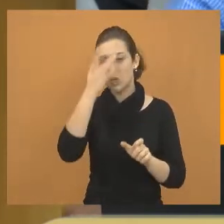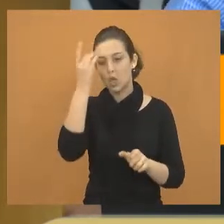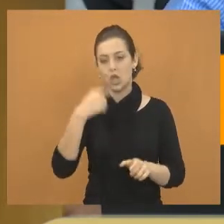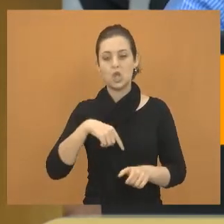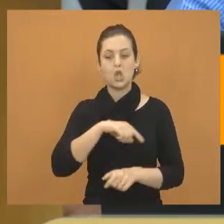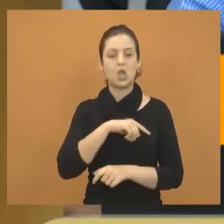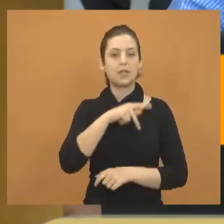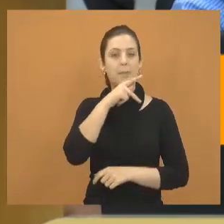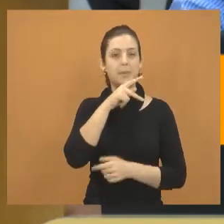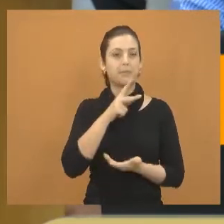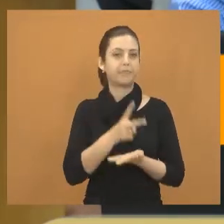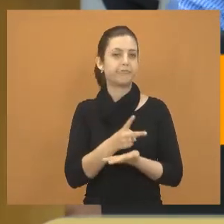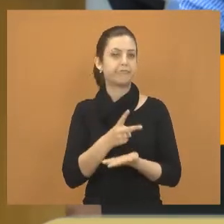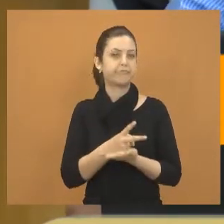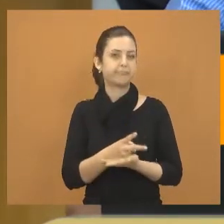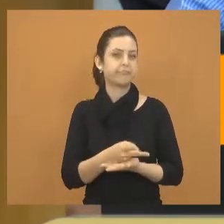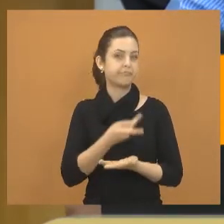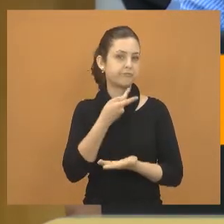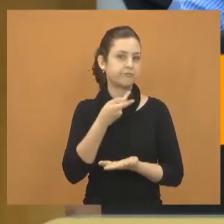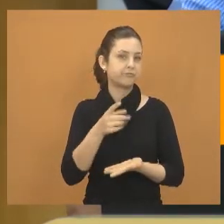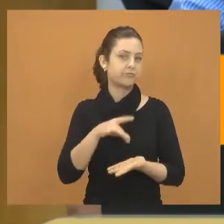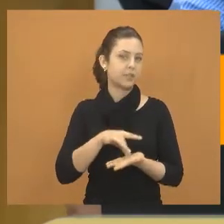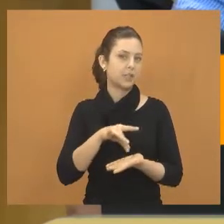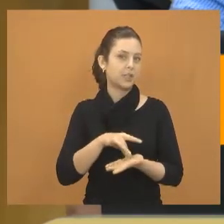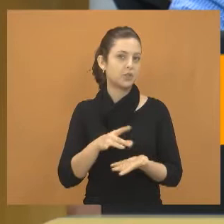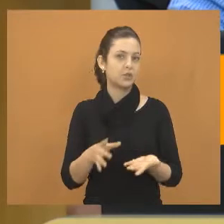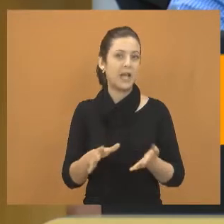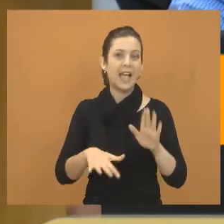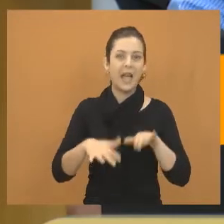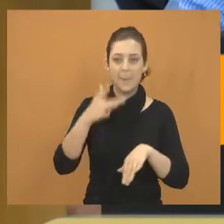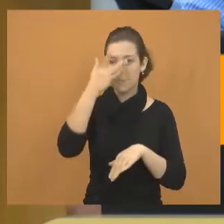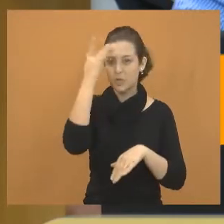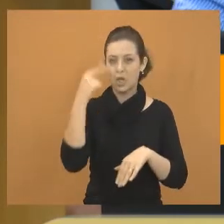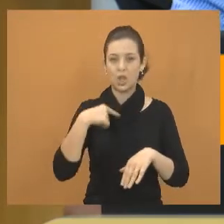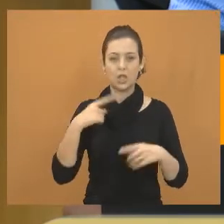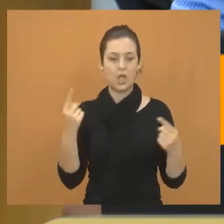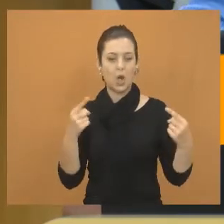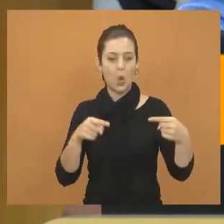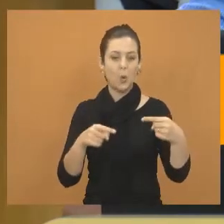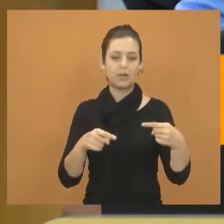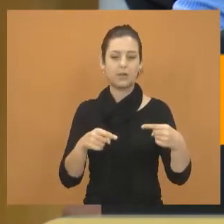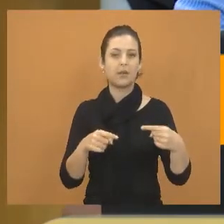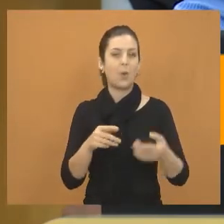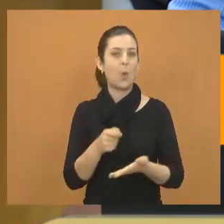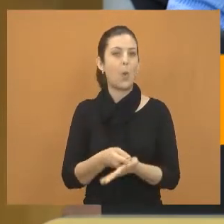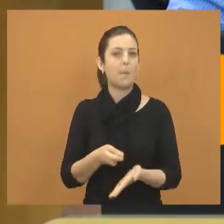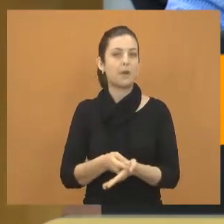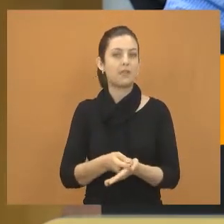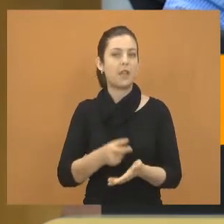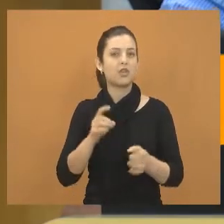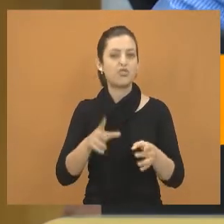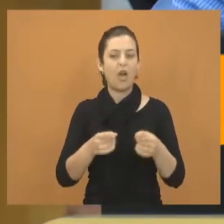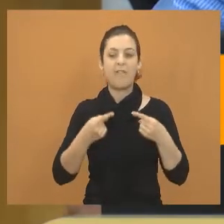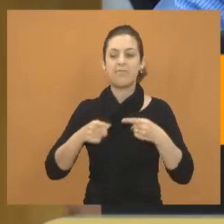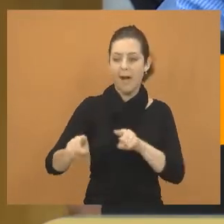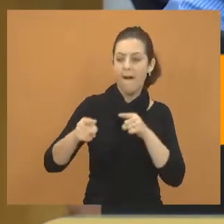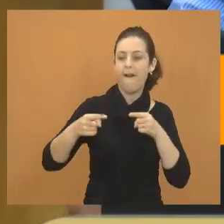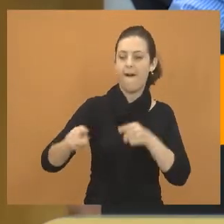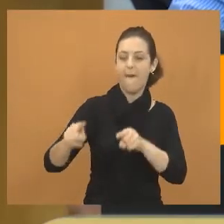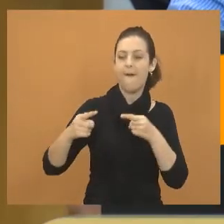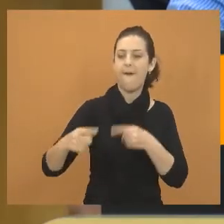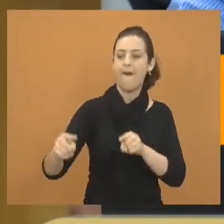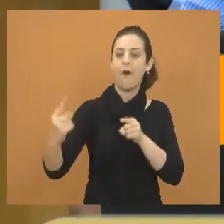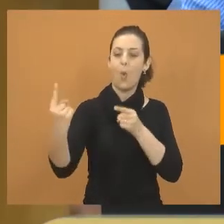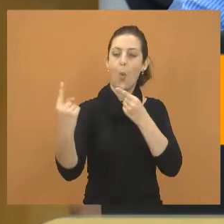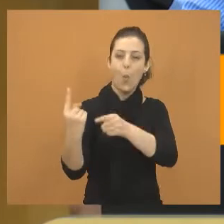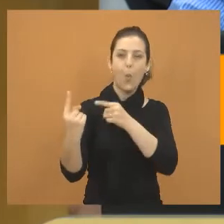partido, falando a verdade, porque, às vezes, as pessoas acham que, quando a gente é oposição, a obrigação da gente é só atacar quem está na